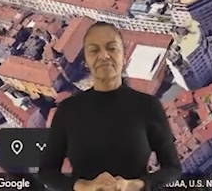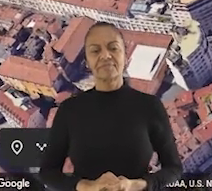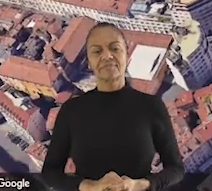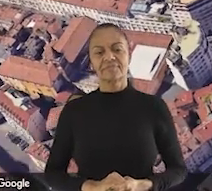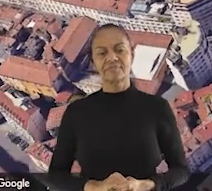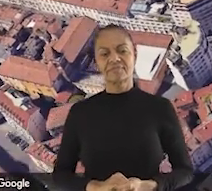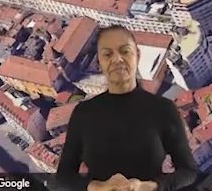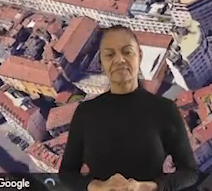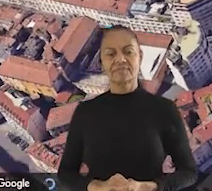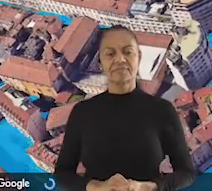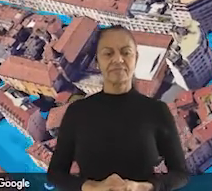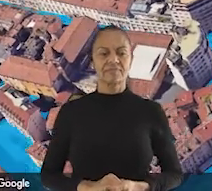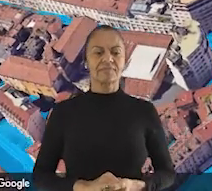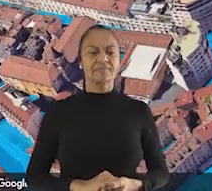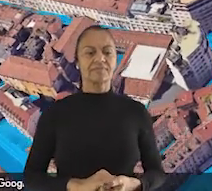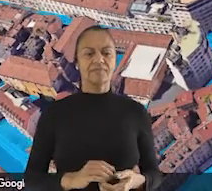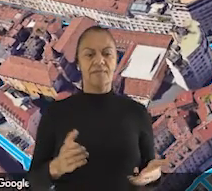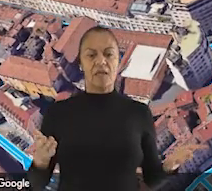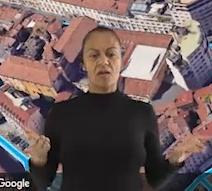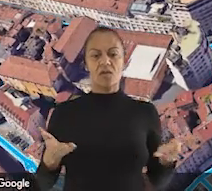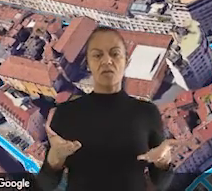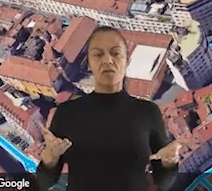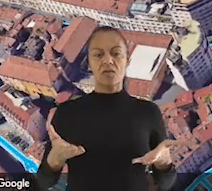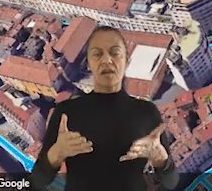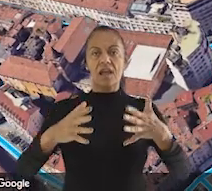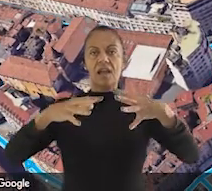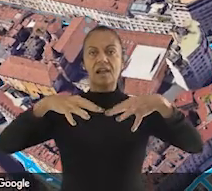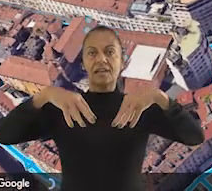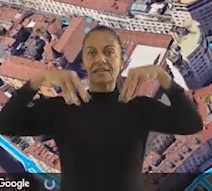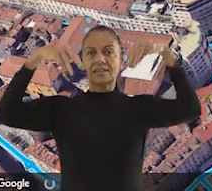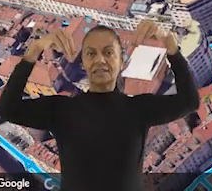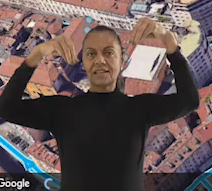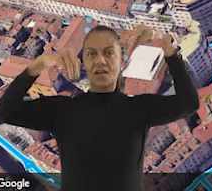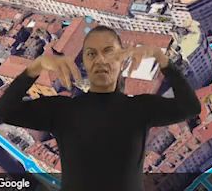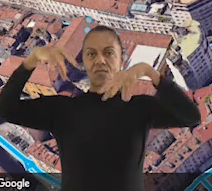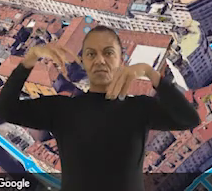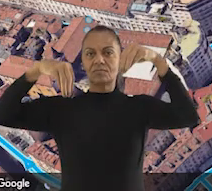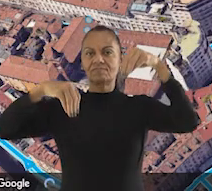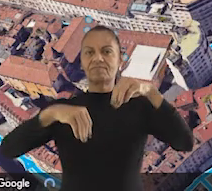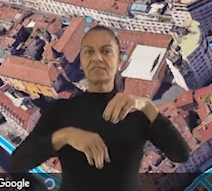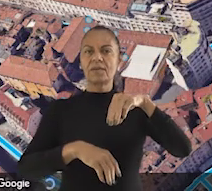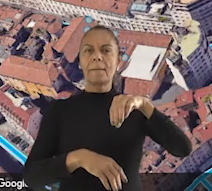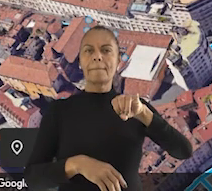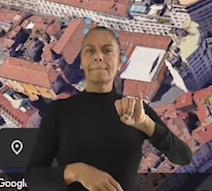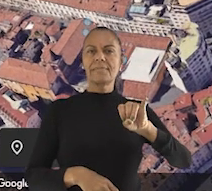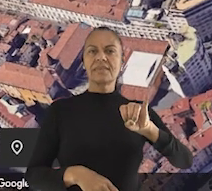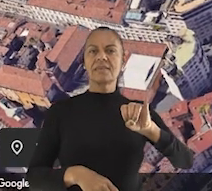aí, vamos descer aqui, em frente à Catedral de Milão.